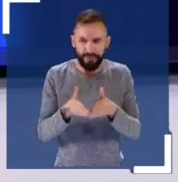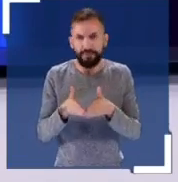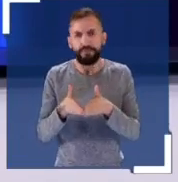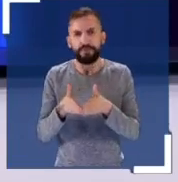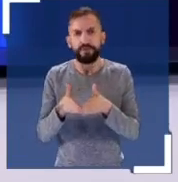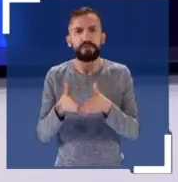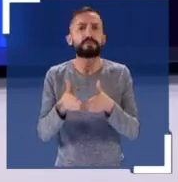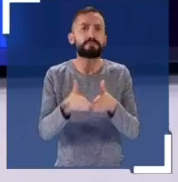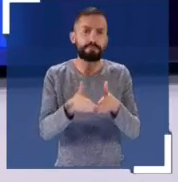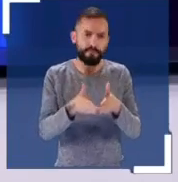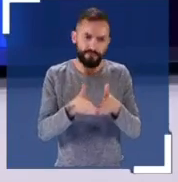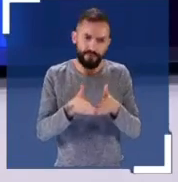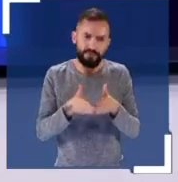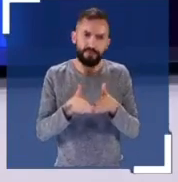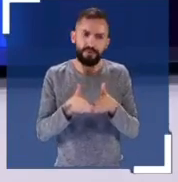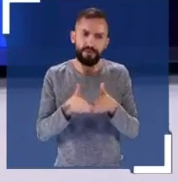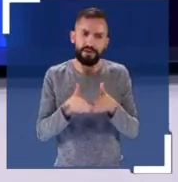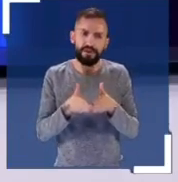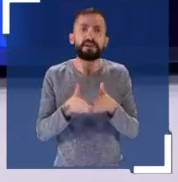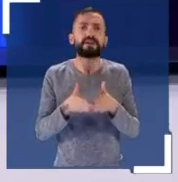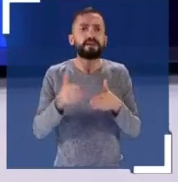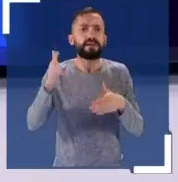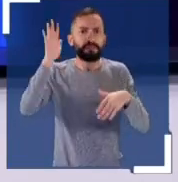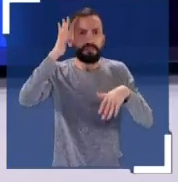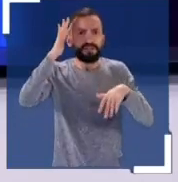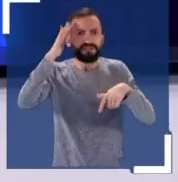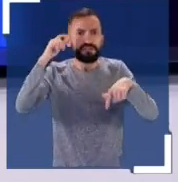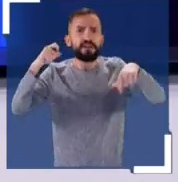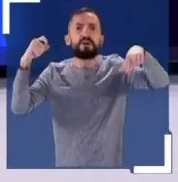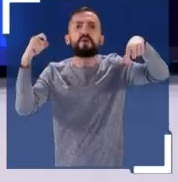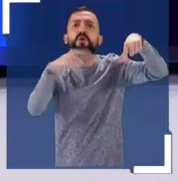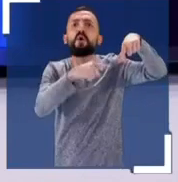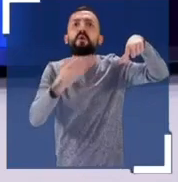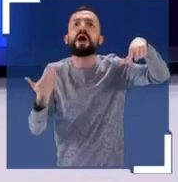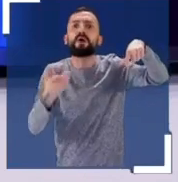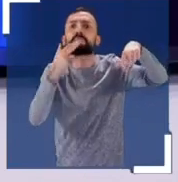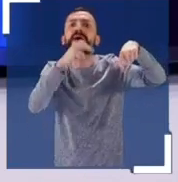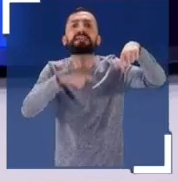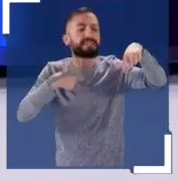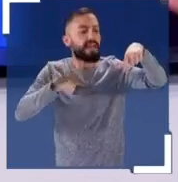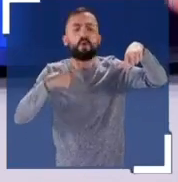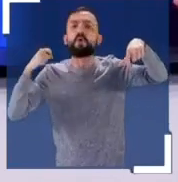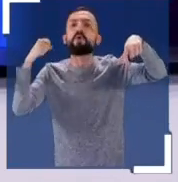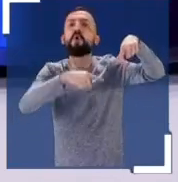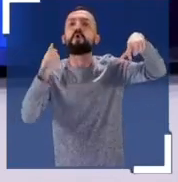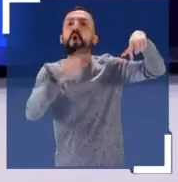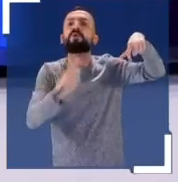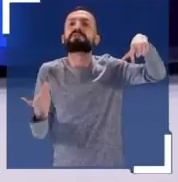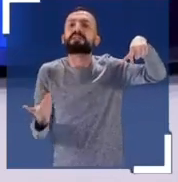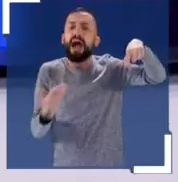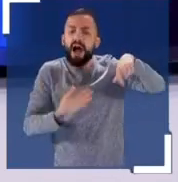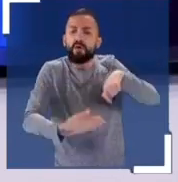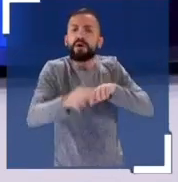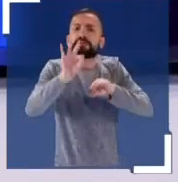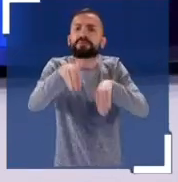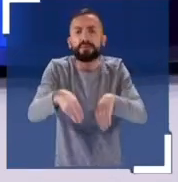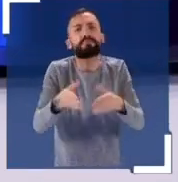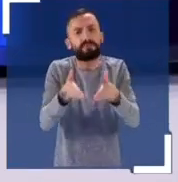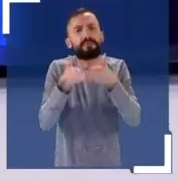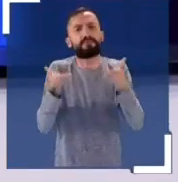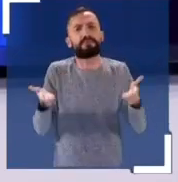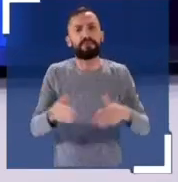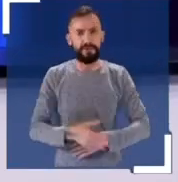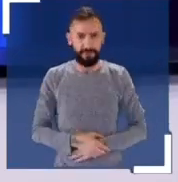por gentileza, vamos marcar um gol contra aos 45 do segundo tempo, por favor. Vamos aqui às considerações finais